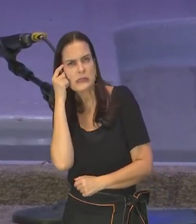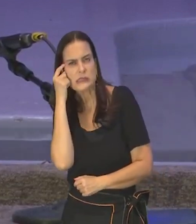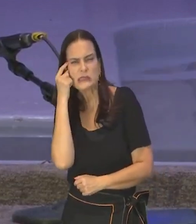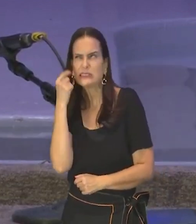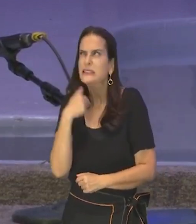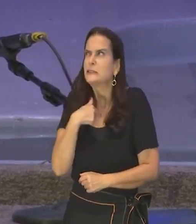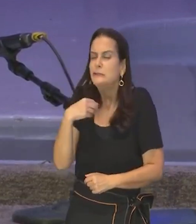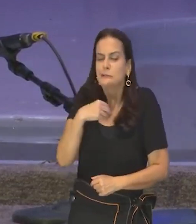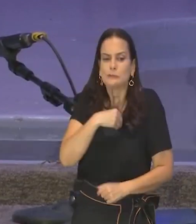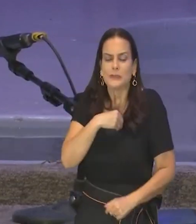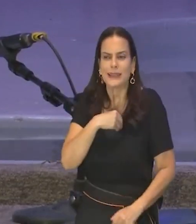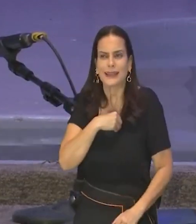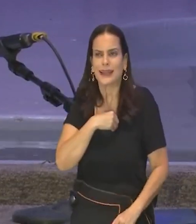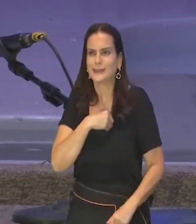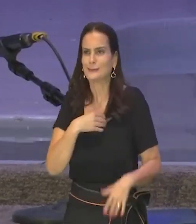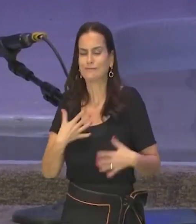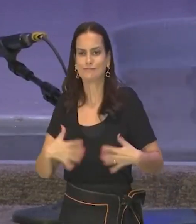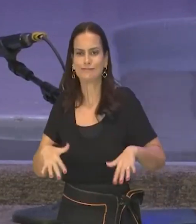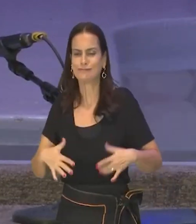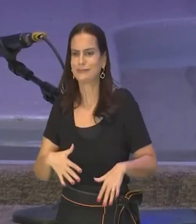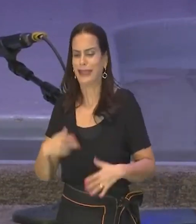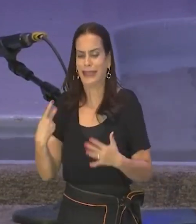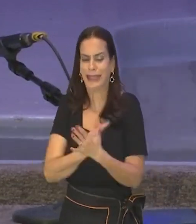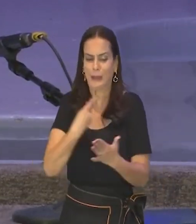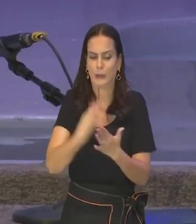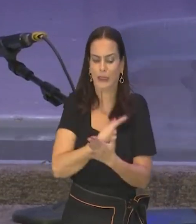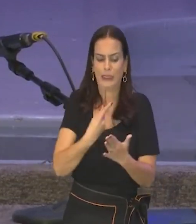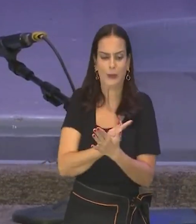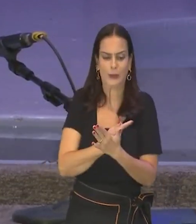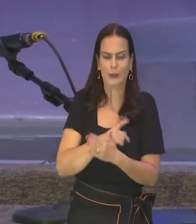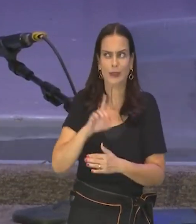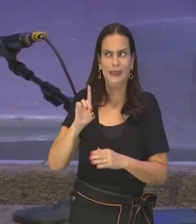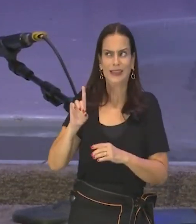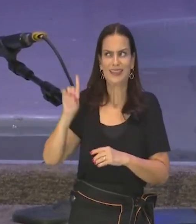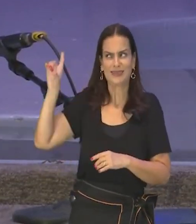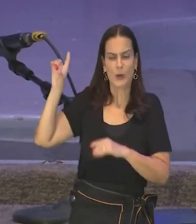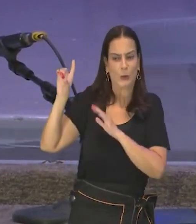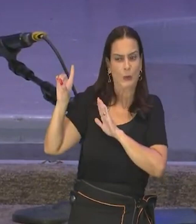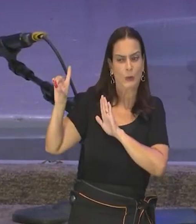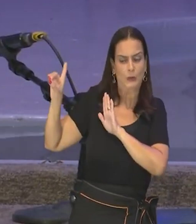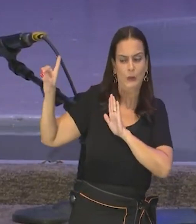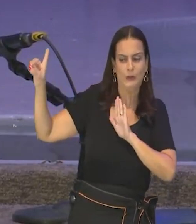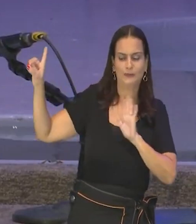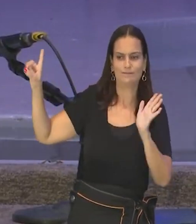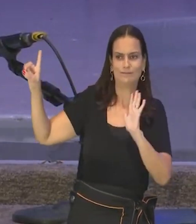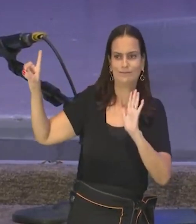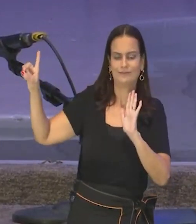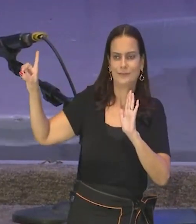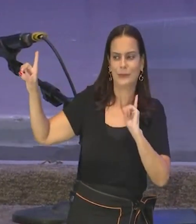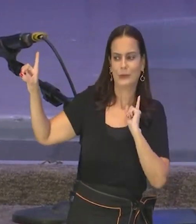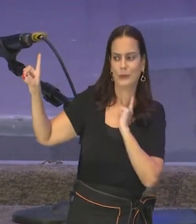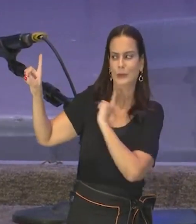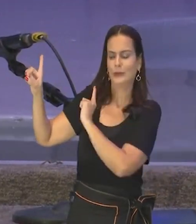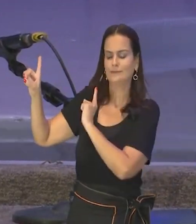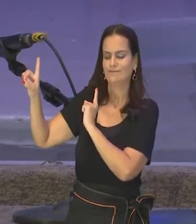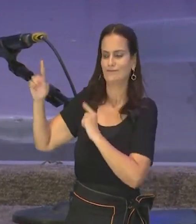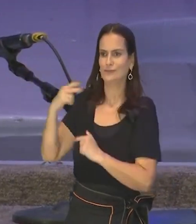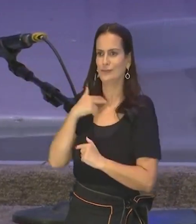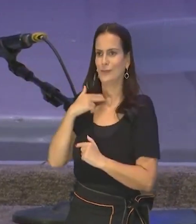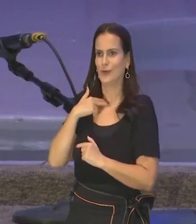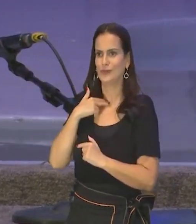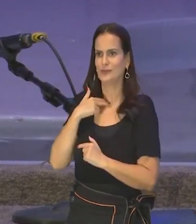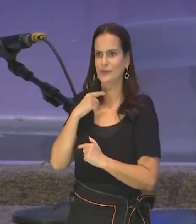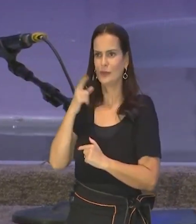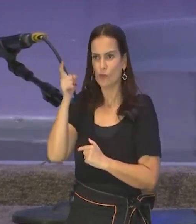um pecador com tantos erros, que não pode se aproximar do Senhor, ou que Deus não possa se aproximar